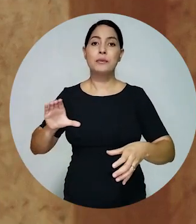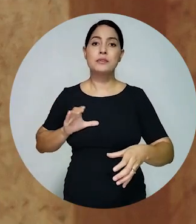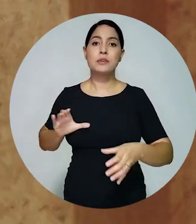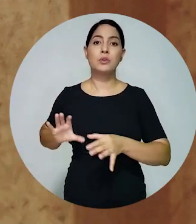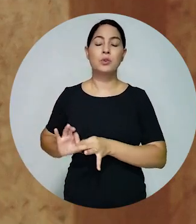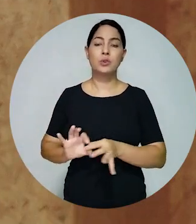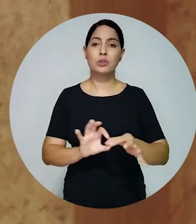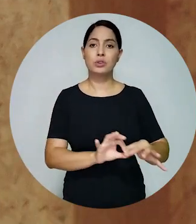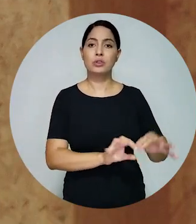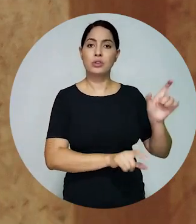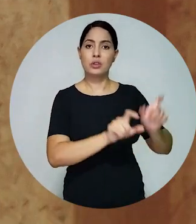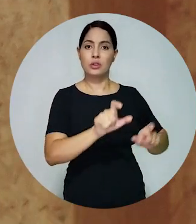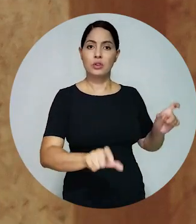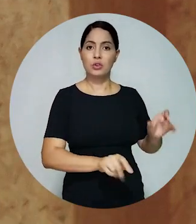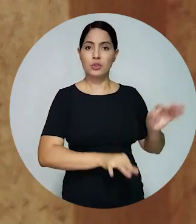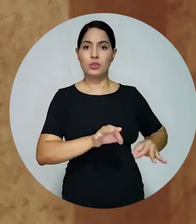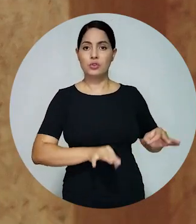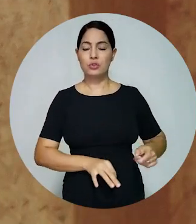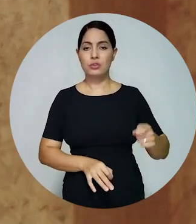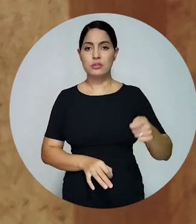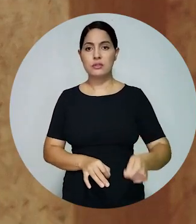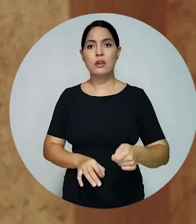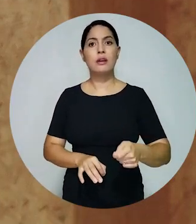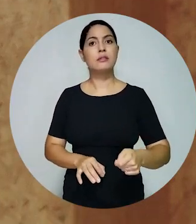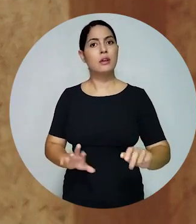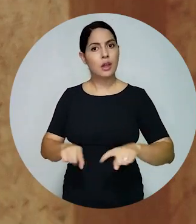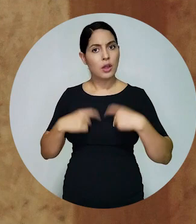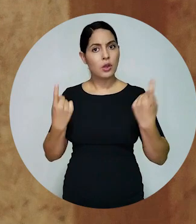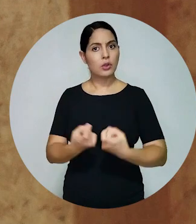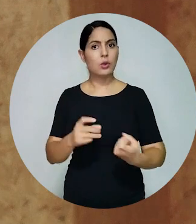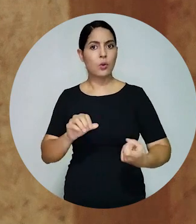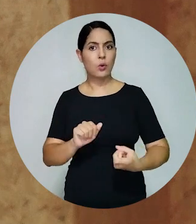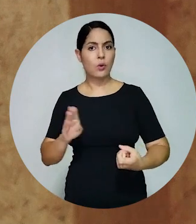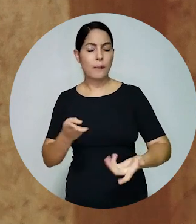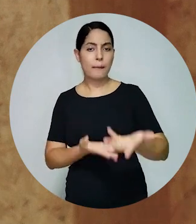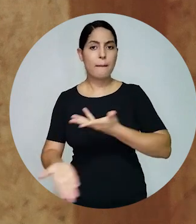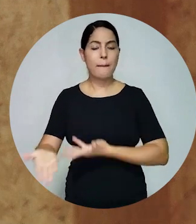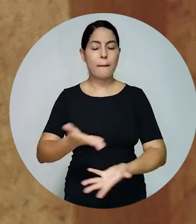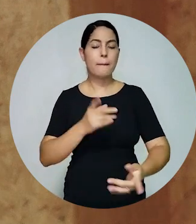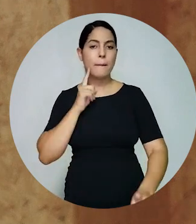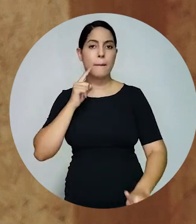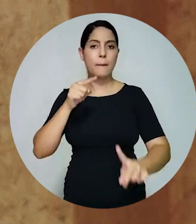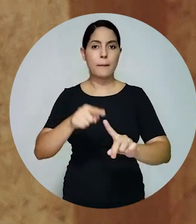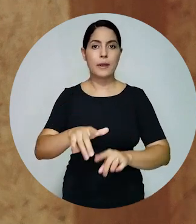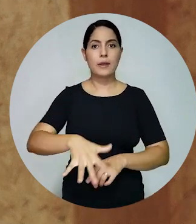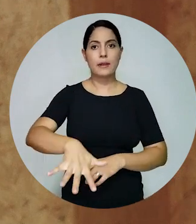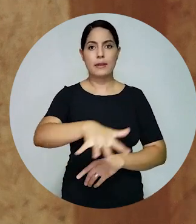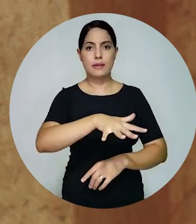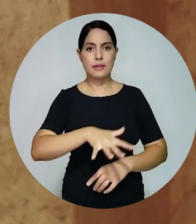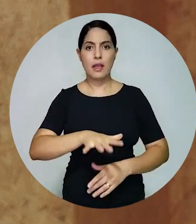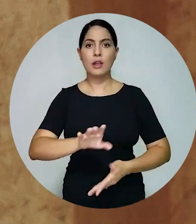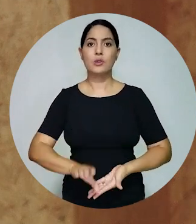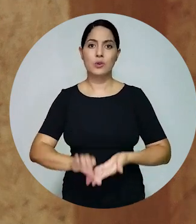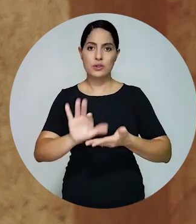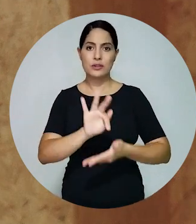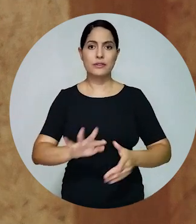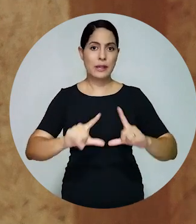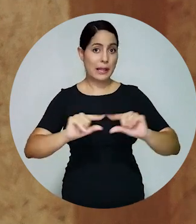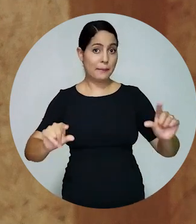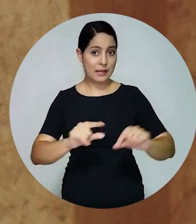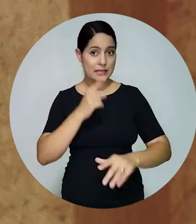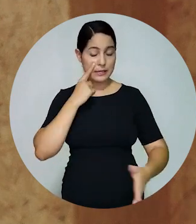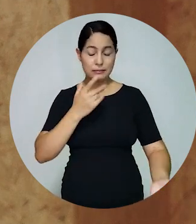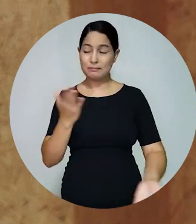Juizados Especiais da OAB Nacional se reuniu com representantes das seccionais para discutirem a situação dos juizados de cada